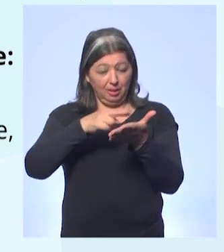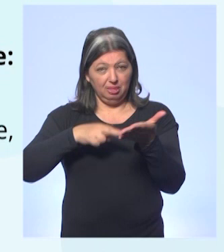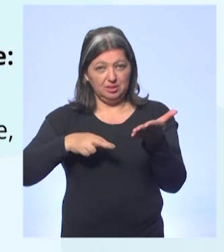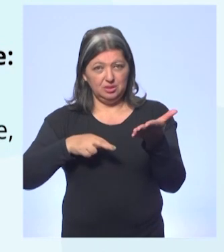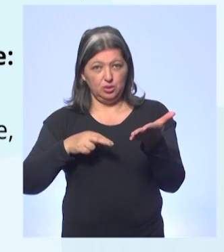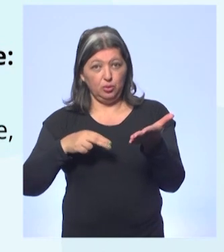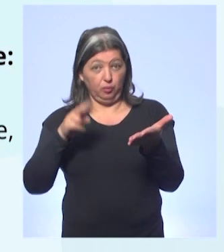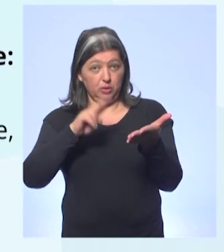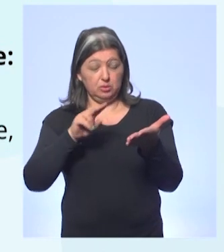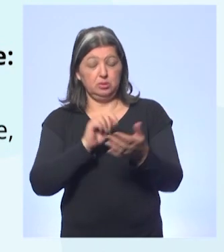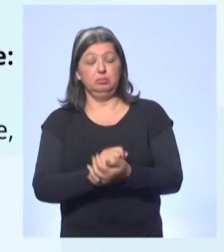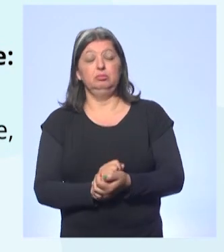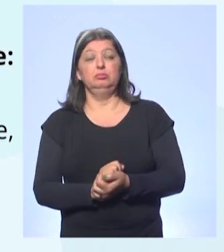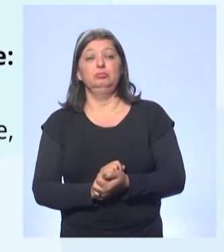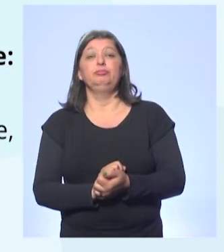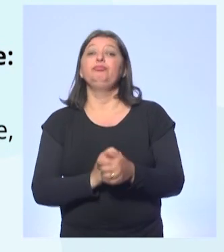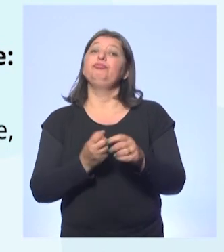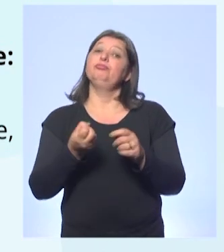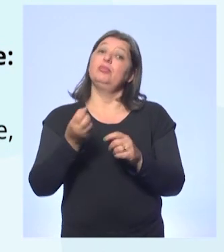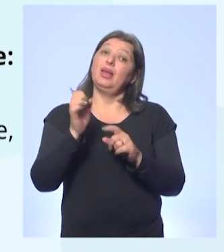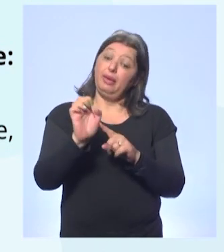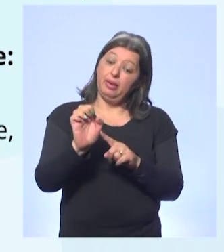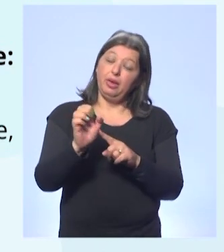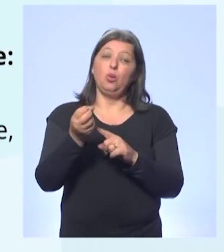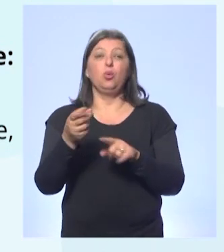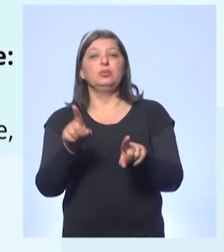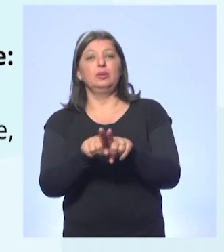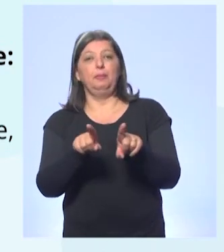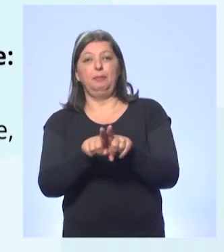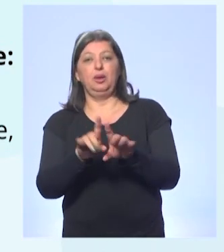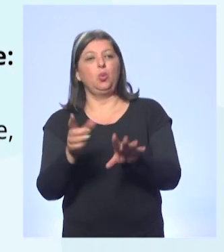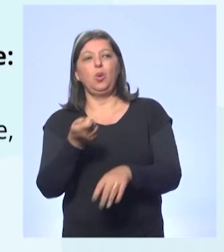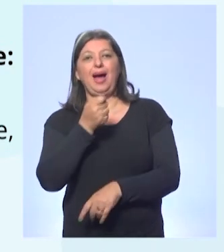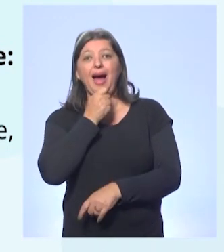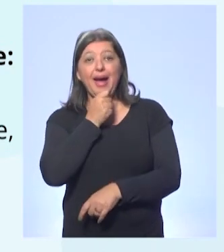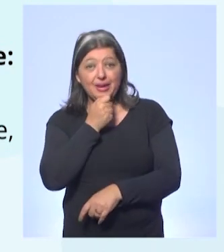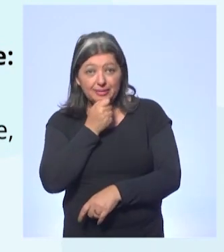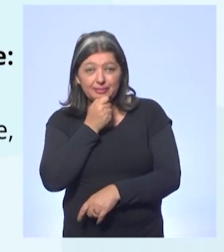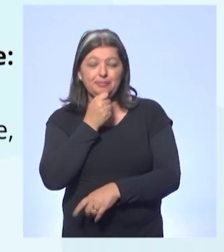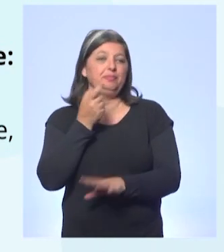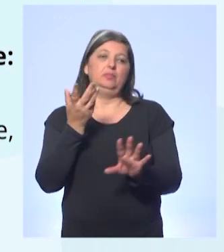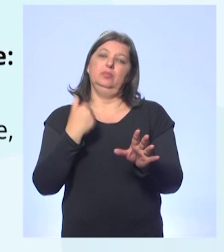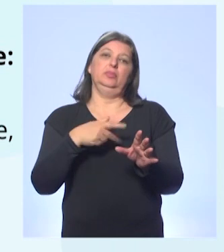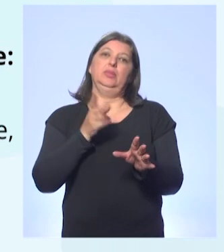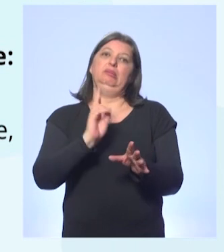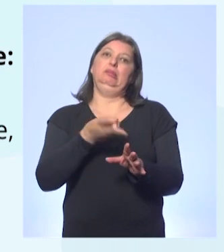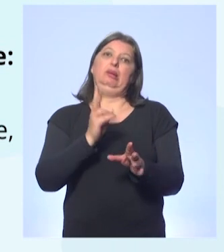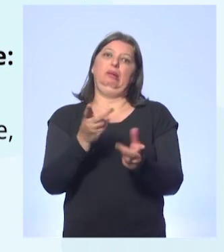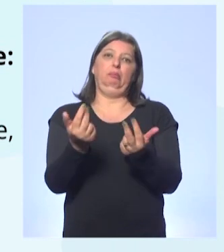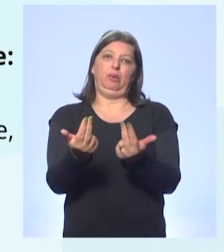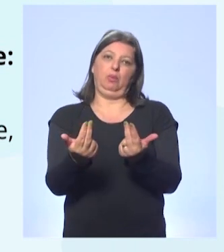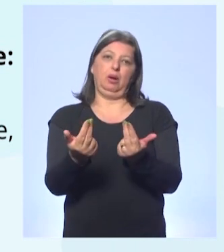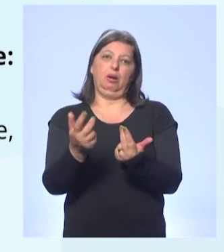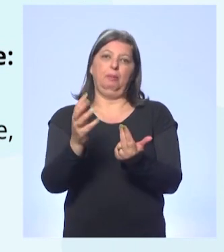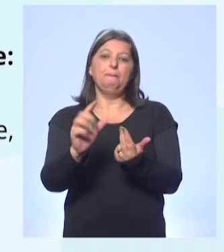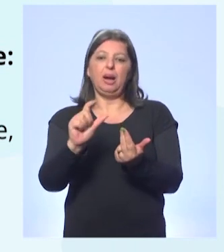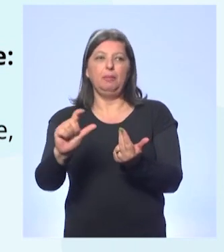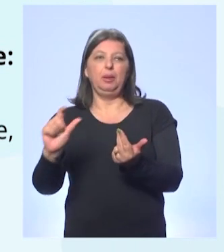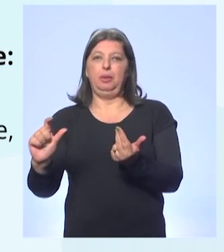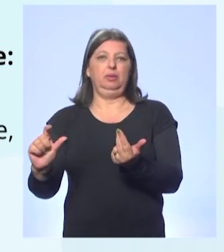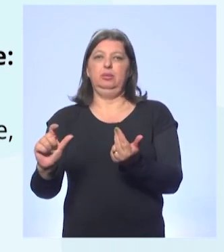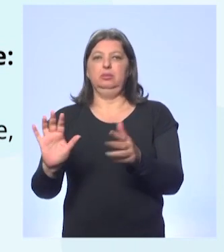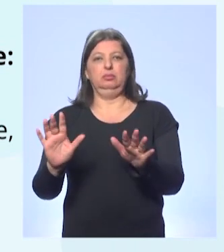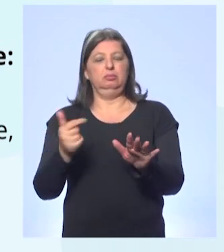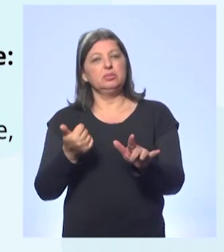a gente usa o E. O também, ainda, mas não é ficar falando também o tempo inteiro, né? Então, você tem que saber articular isso. É uma